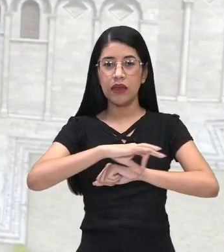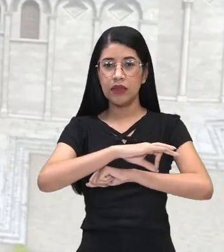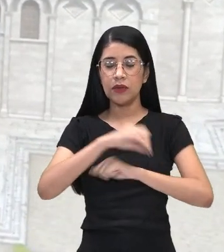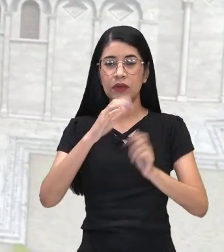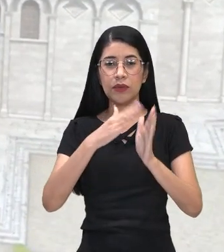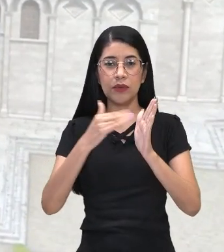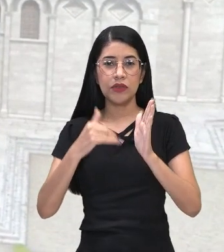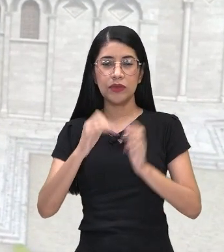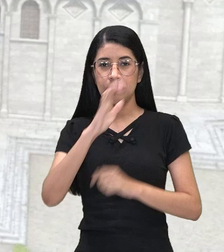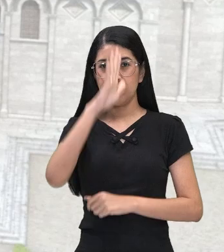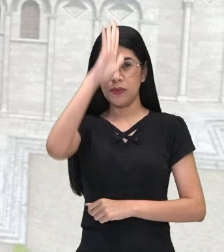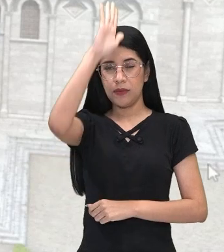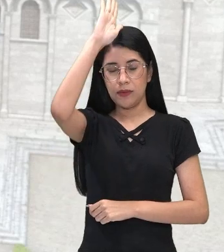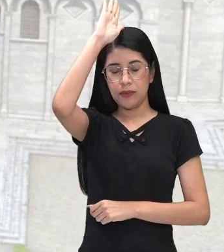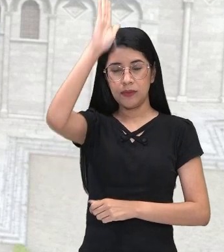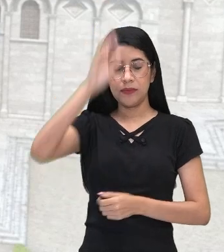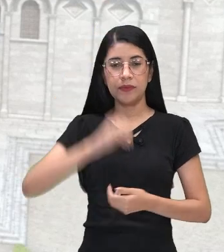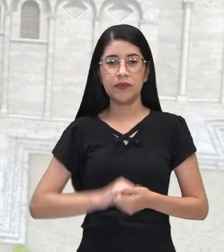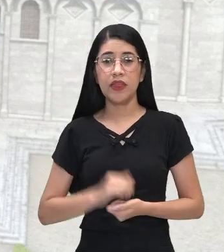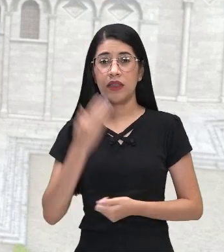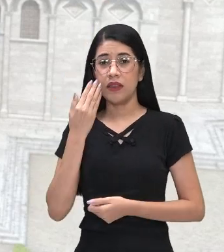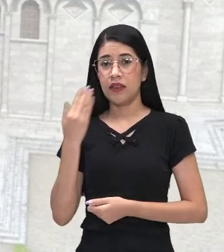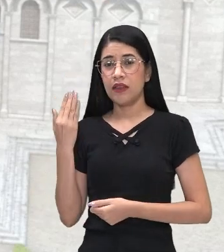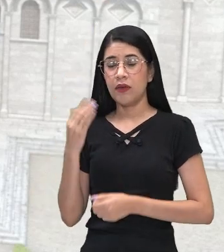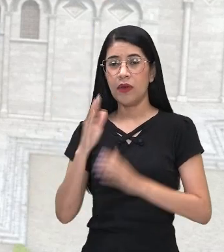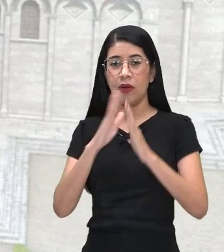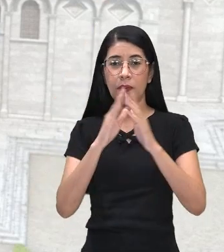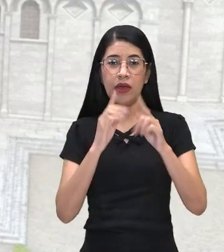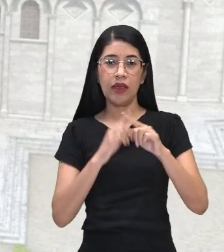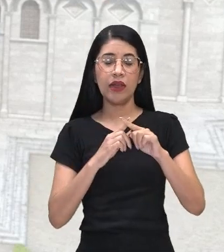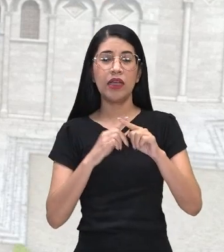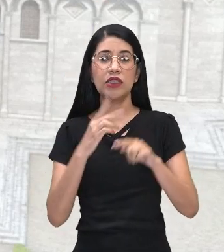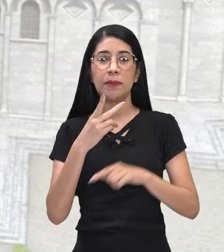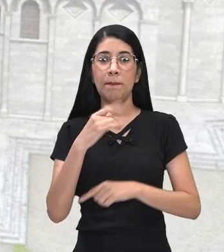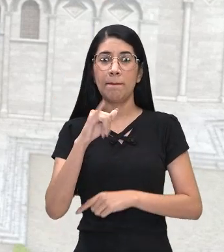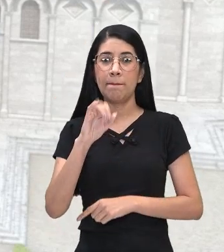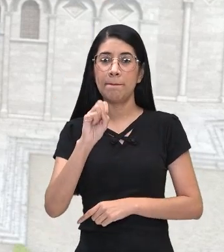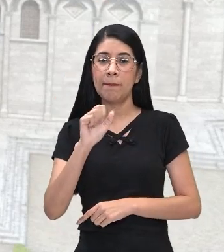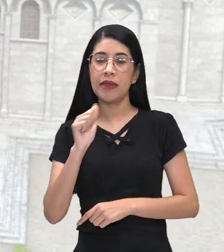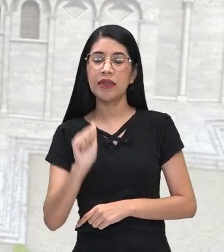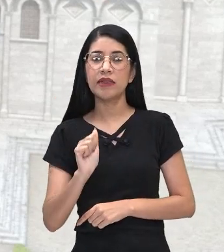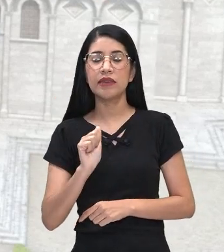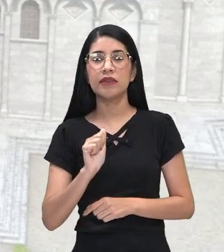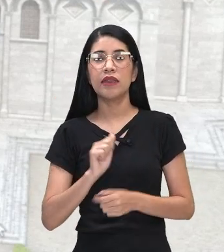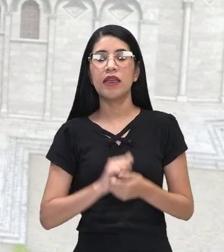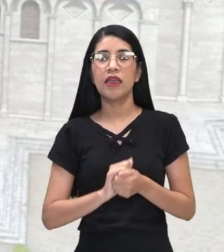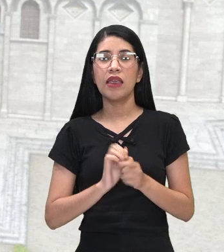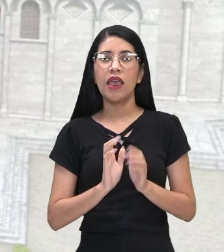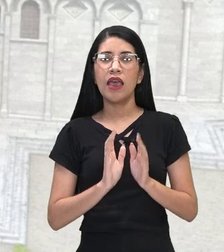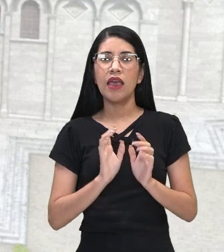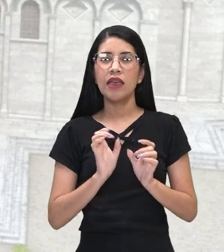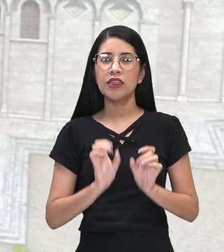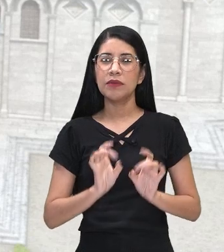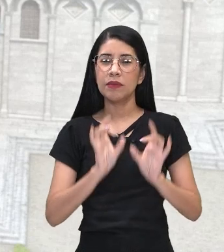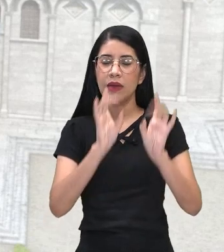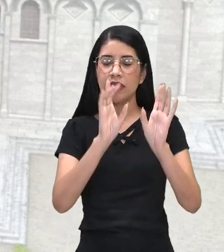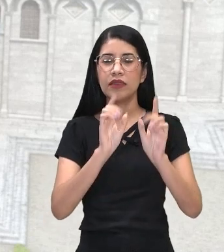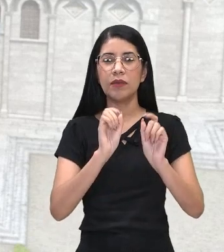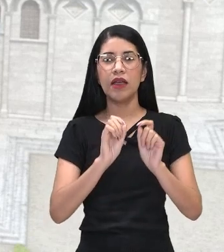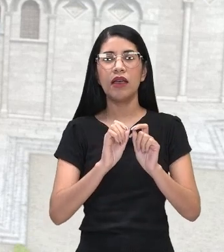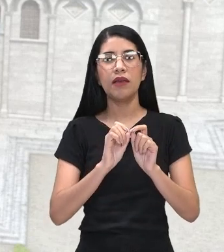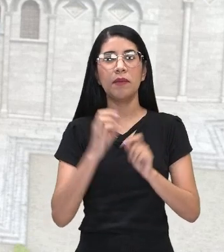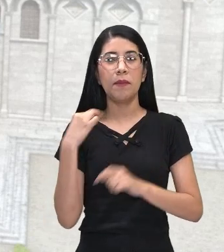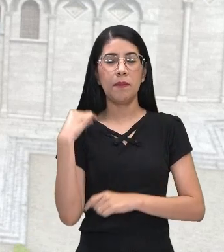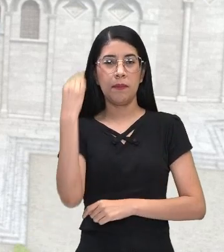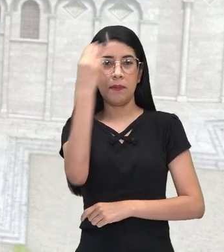românica. Então, essa aqui, ela é a Catedral de Pisa. Ela foi dedicada à Virgem Maria, que é um templo católico